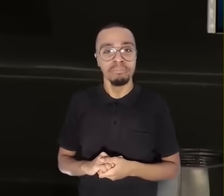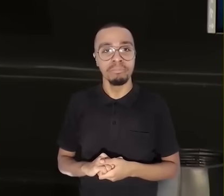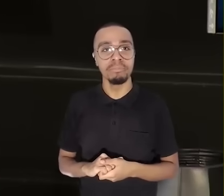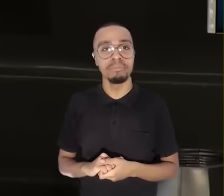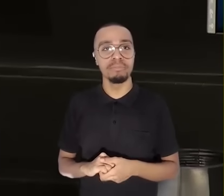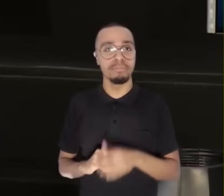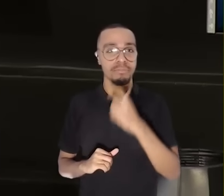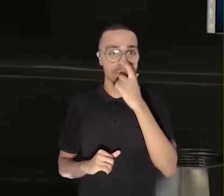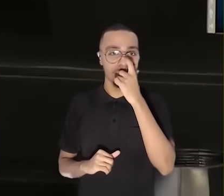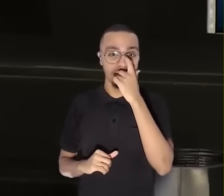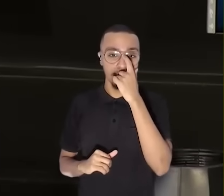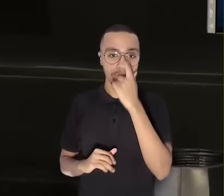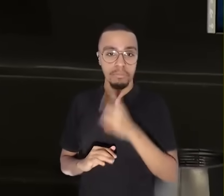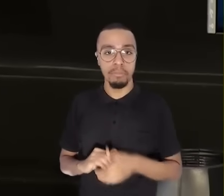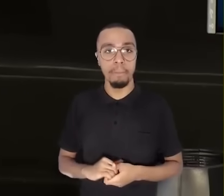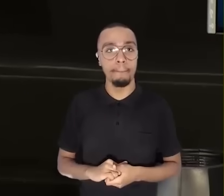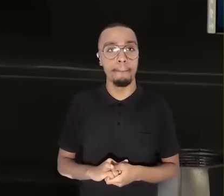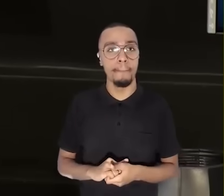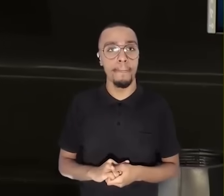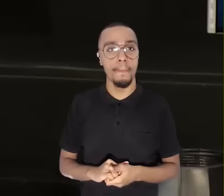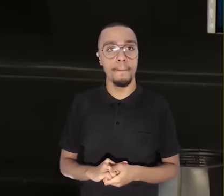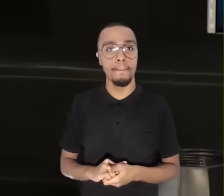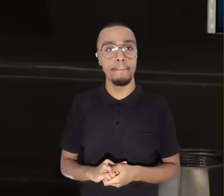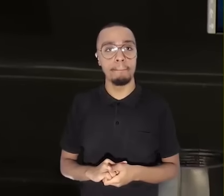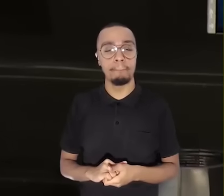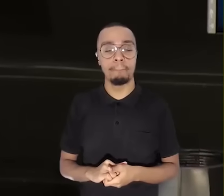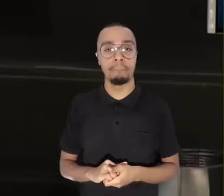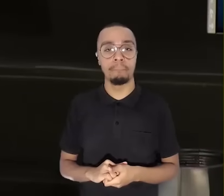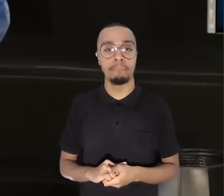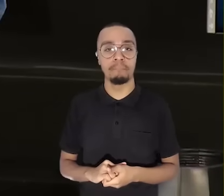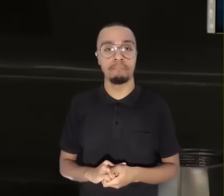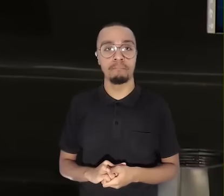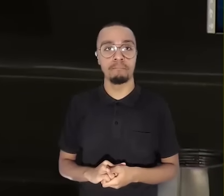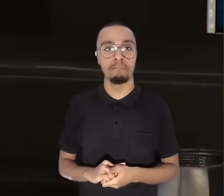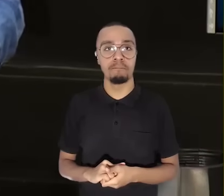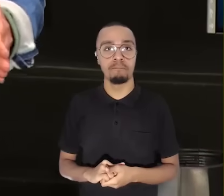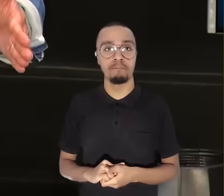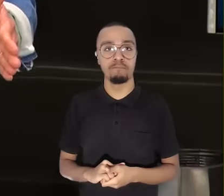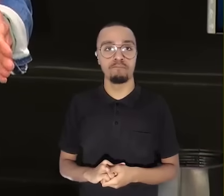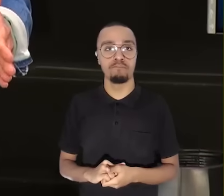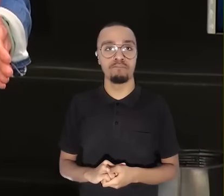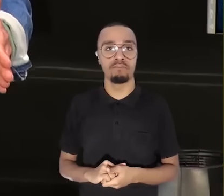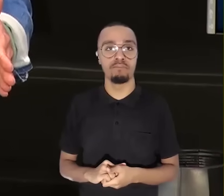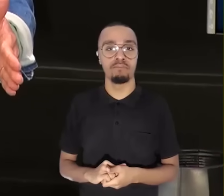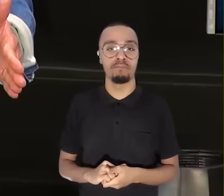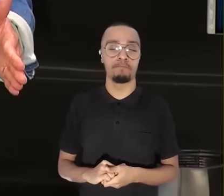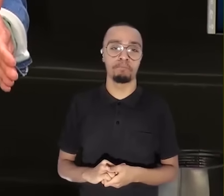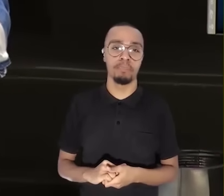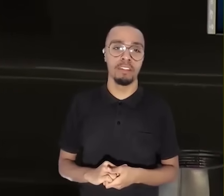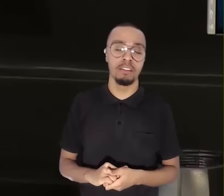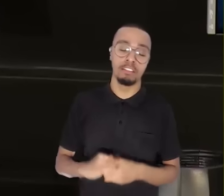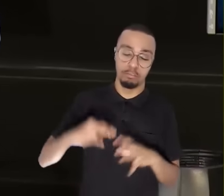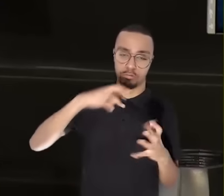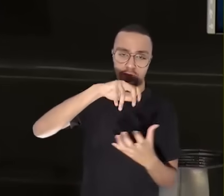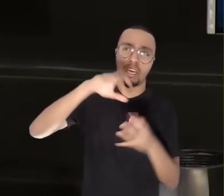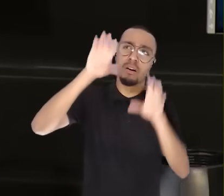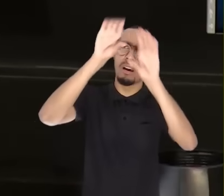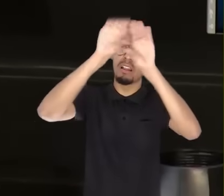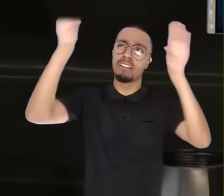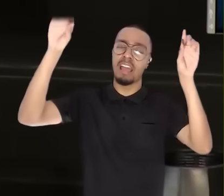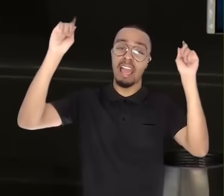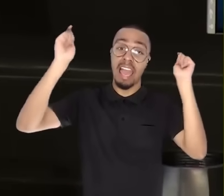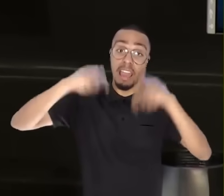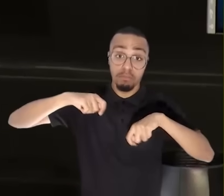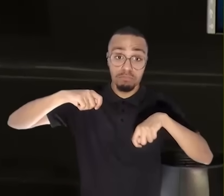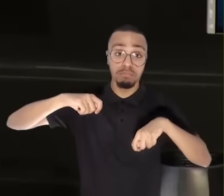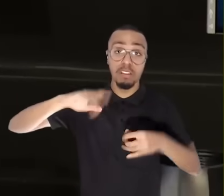Jesus provocou aqui no céu, essa obra consumada, anda paralelo. Não é à toa que na oração do Pai Nosso, o que que ele nos ensina?